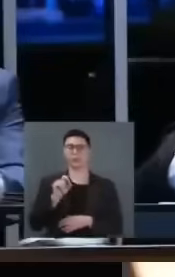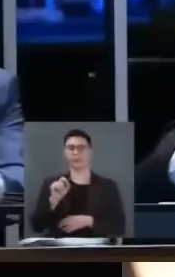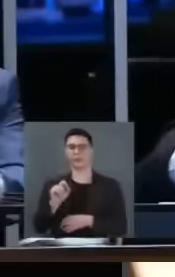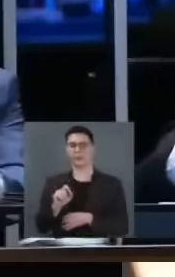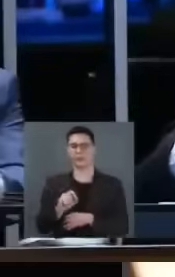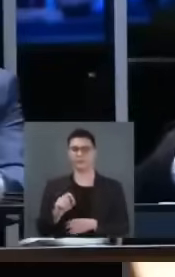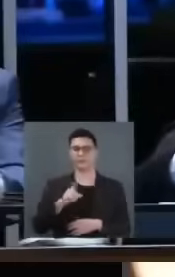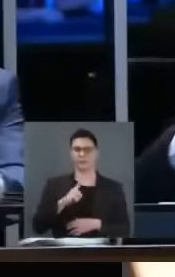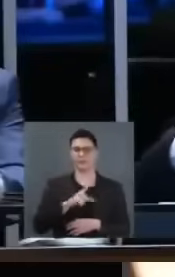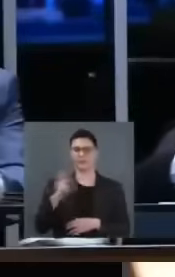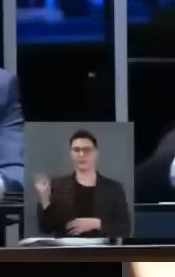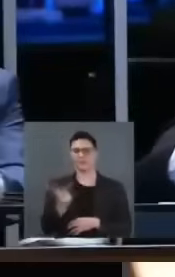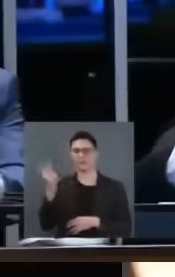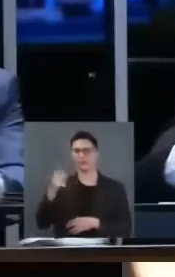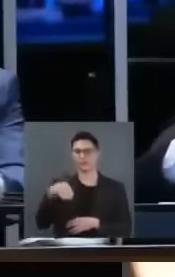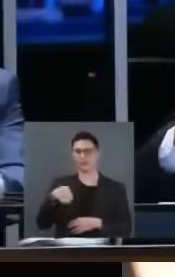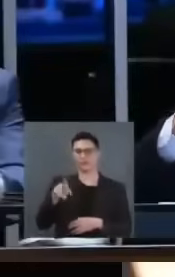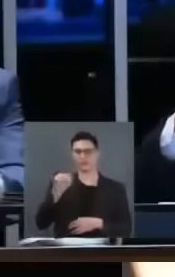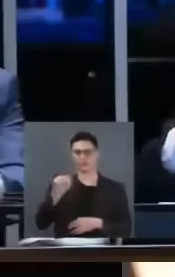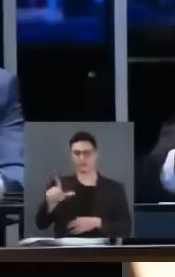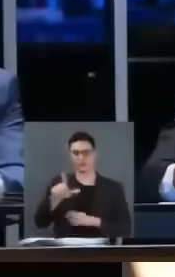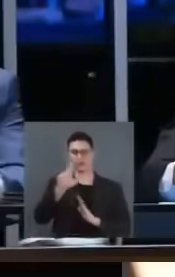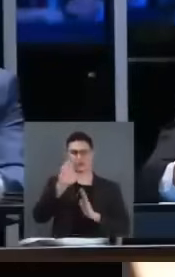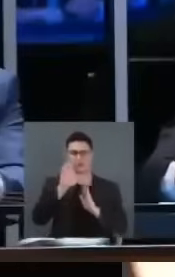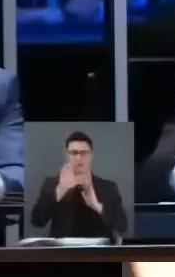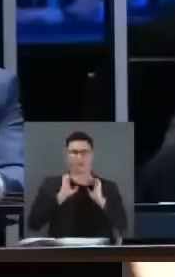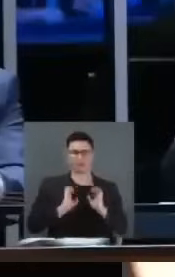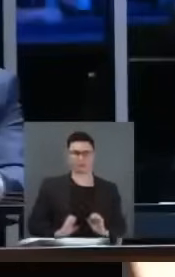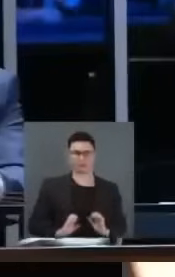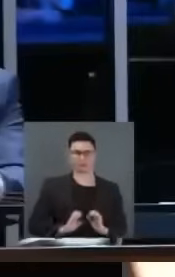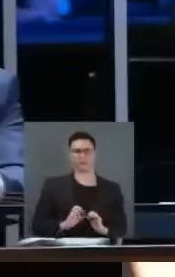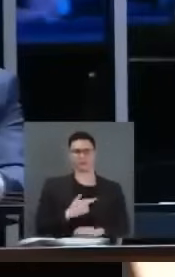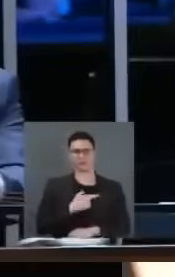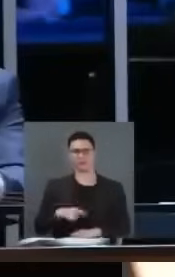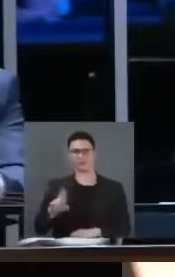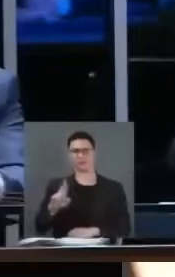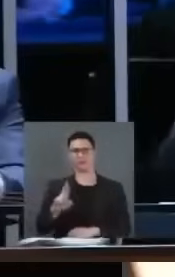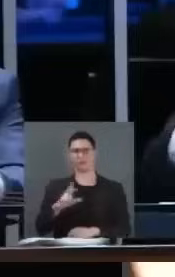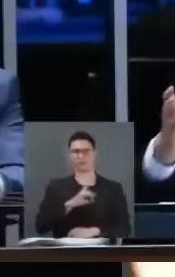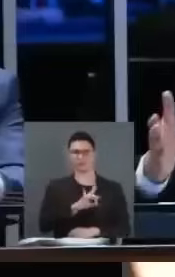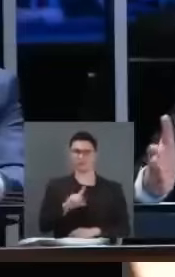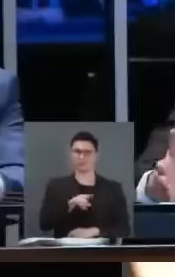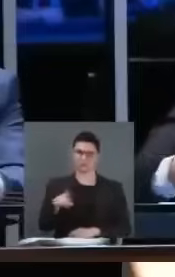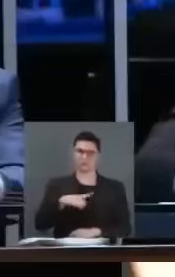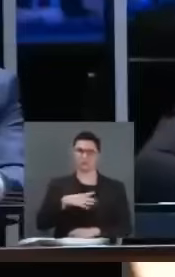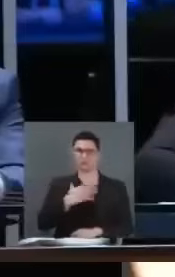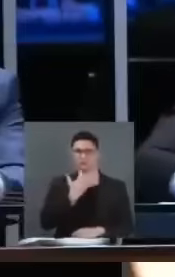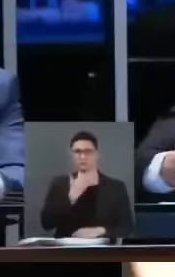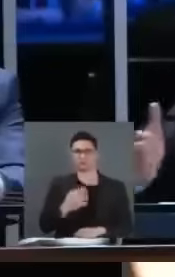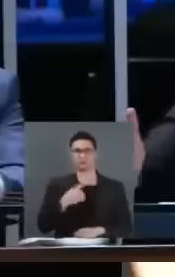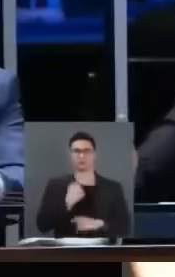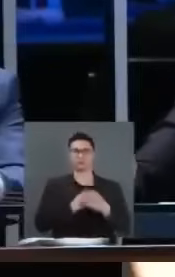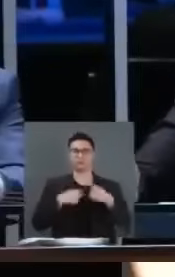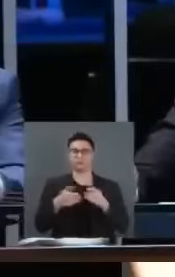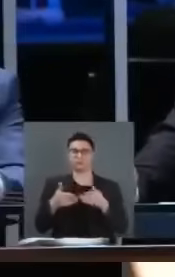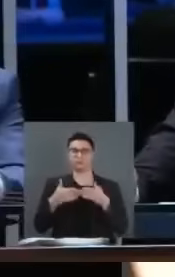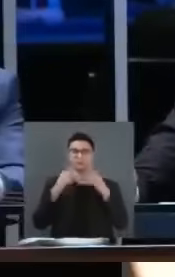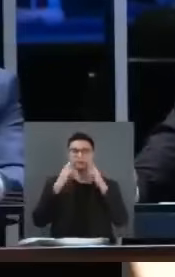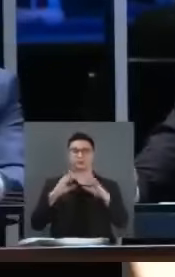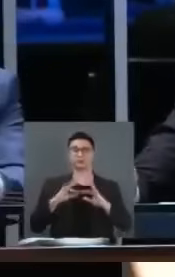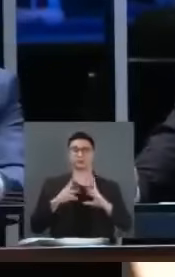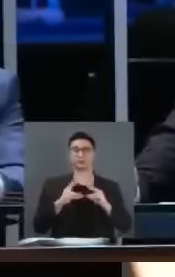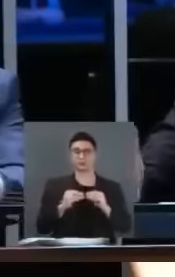de aspectos de valores morais, éticos e religiosos. Cada um tem a sua e cada um tem o seu posicionamento e nós temos que respeitar todos